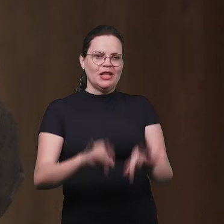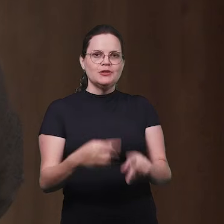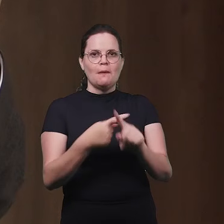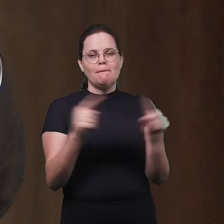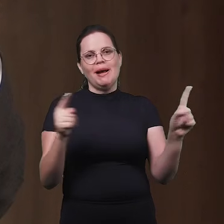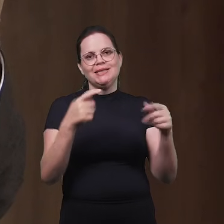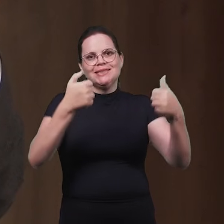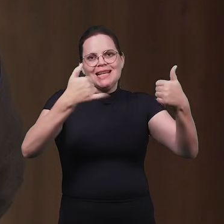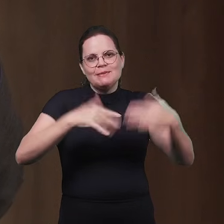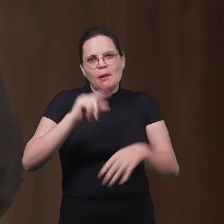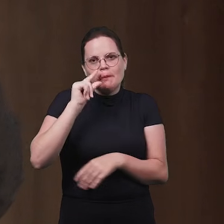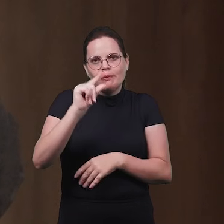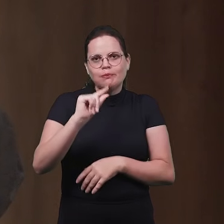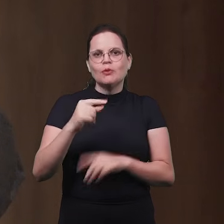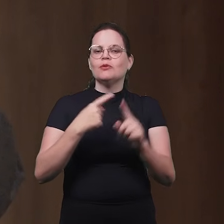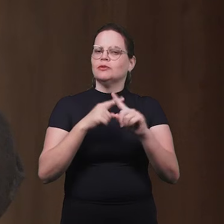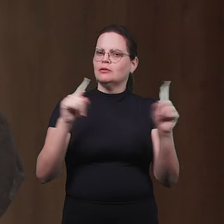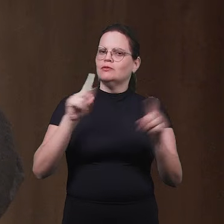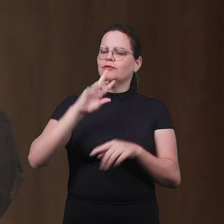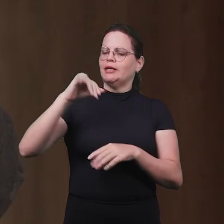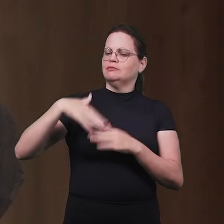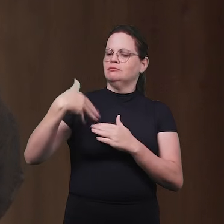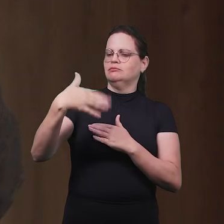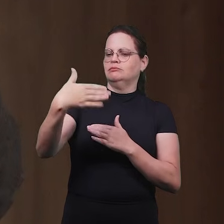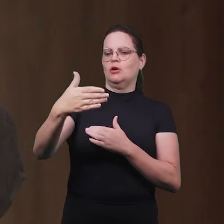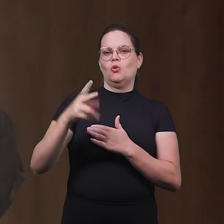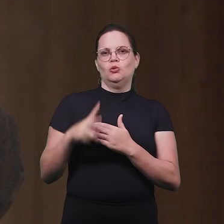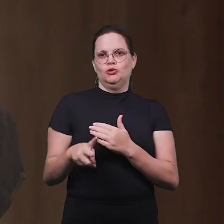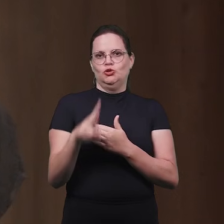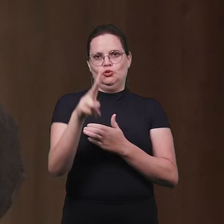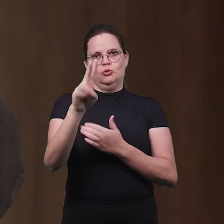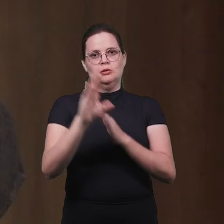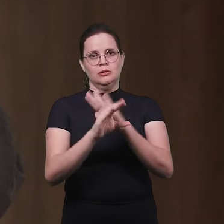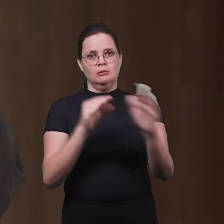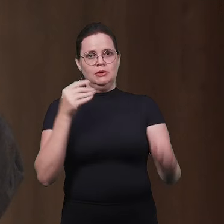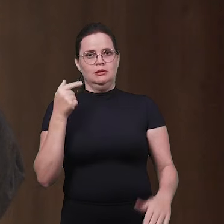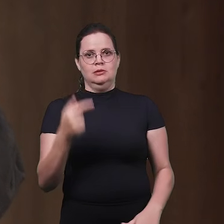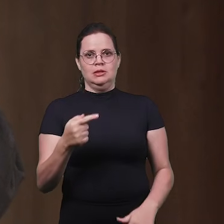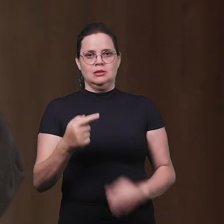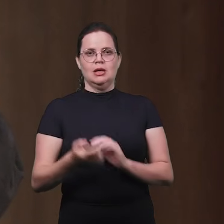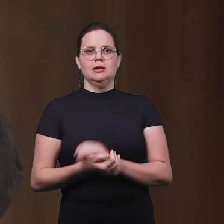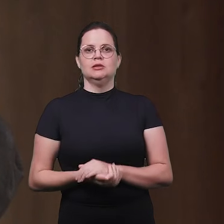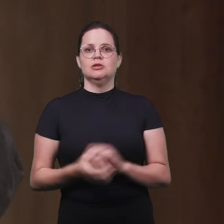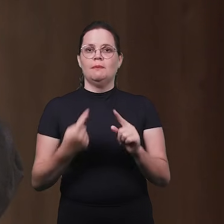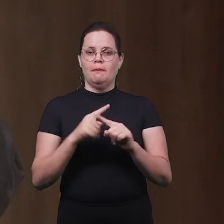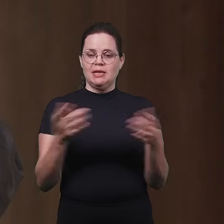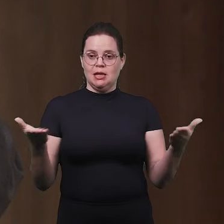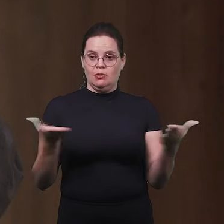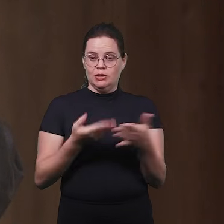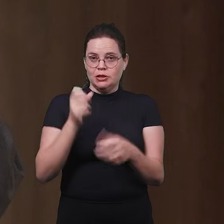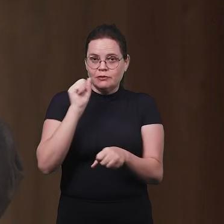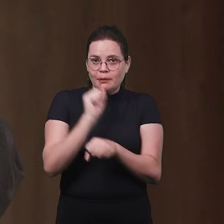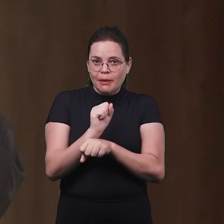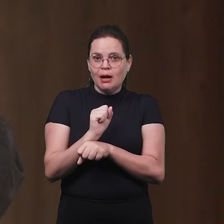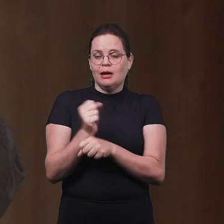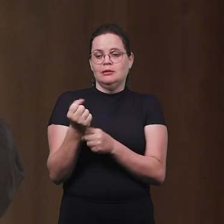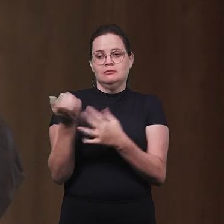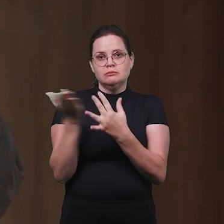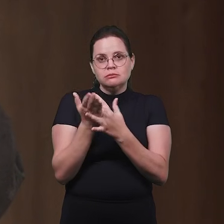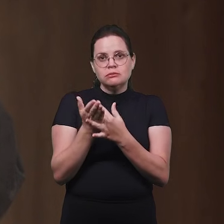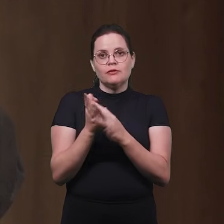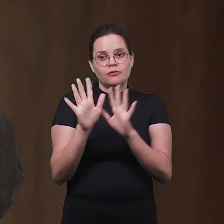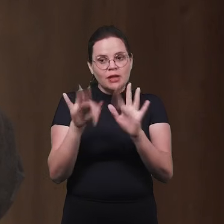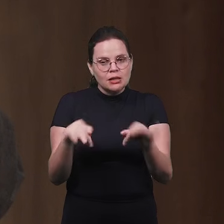exatamente. regulamentar, né? Então, nós vamos precisar dar esse intervalo